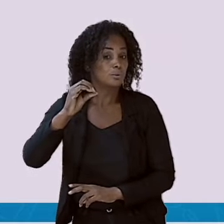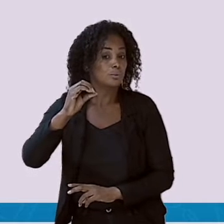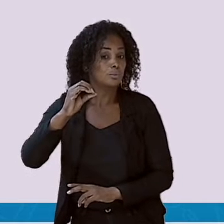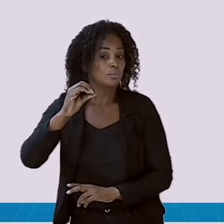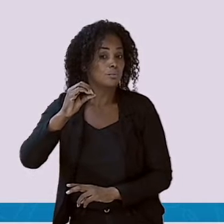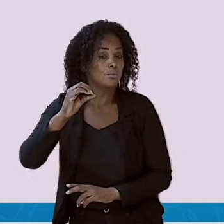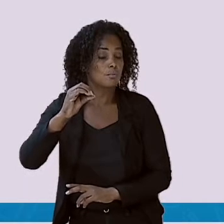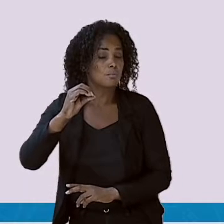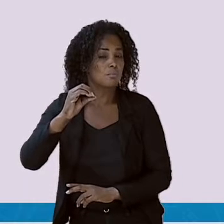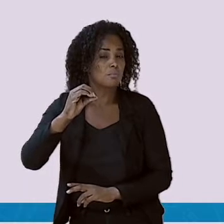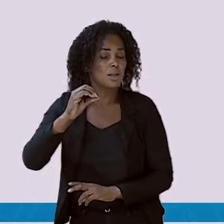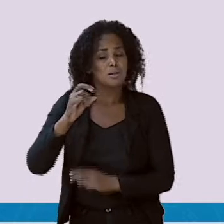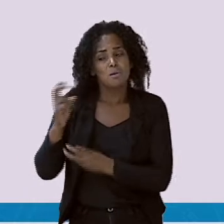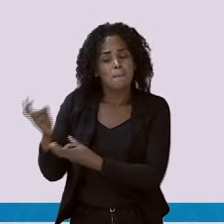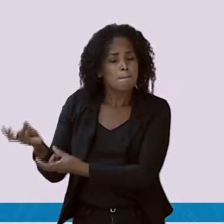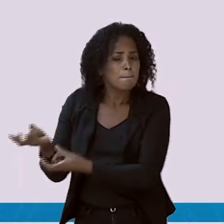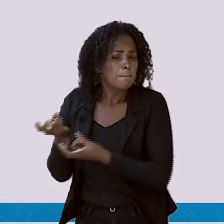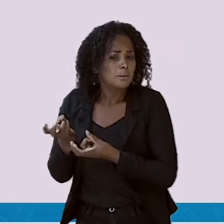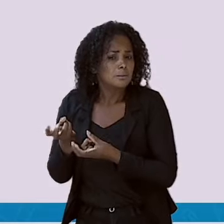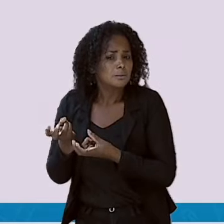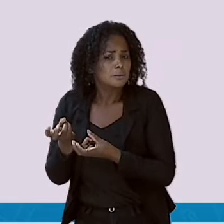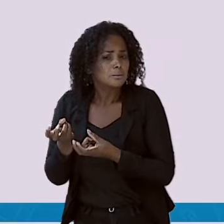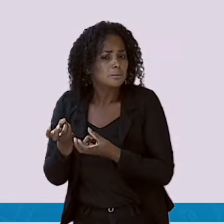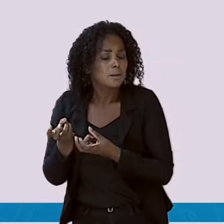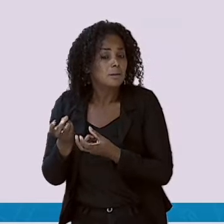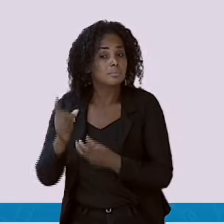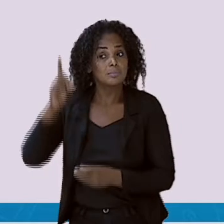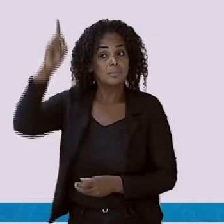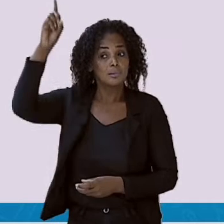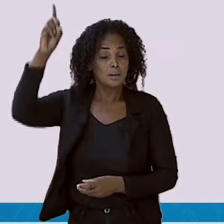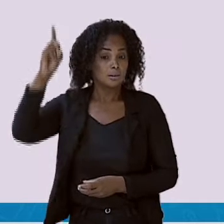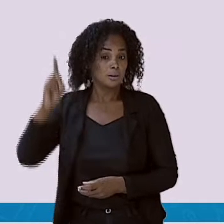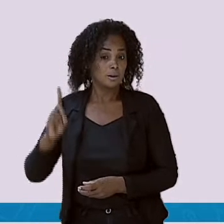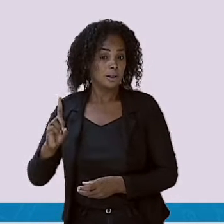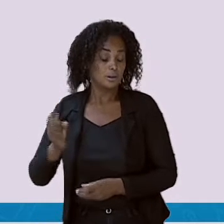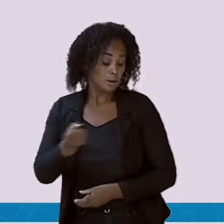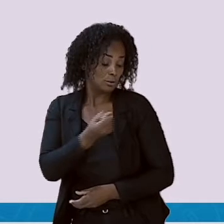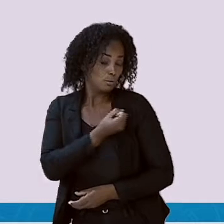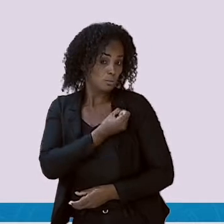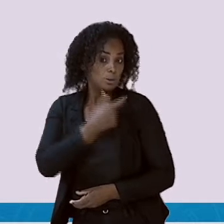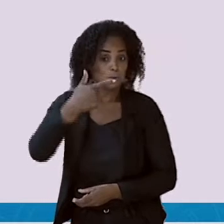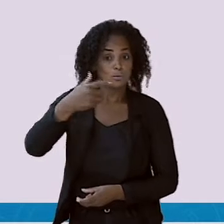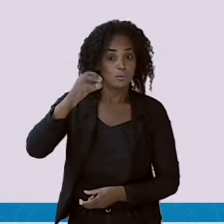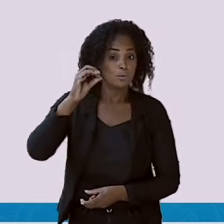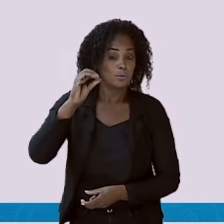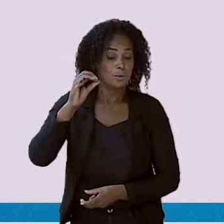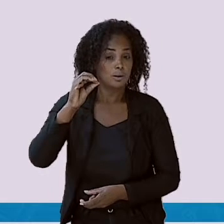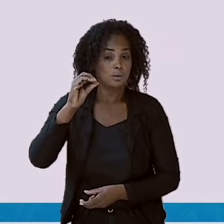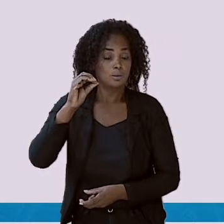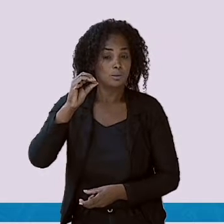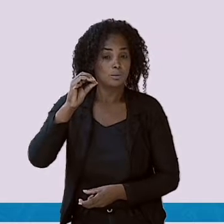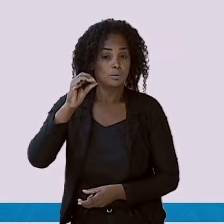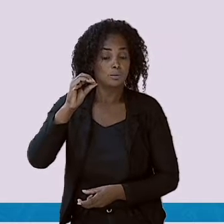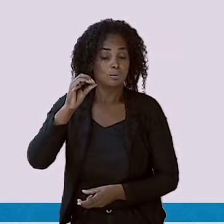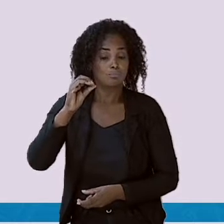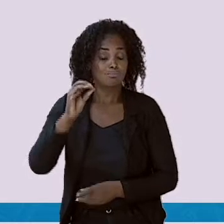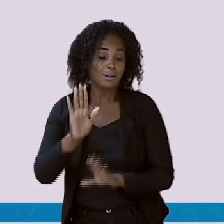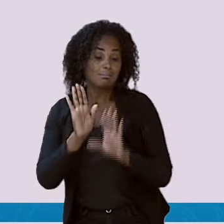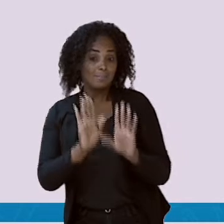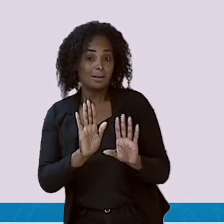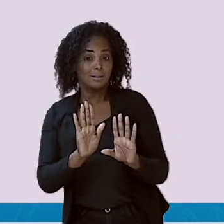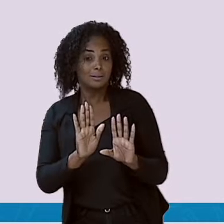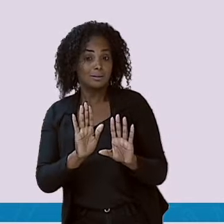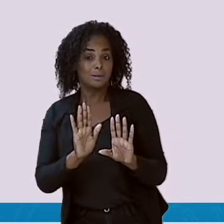eu analiso a direita do meu número 20 e conservo a esquerda do meu número